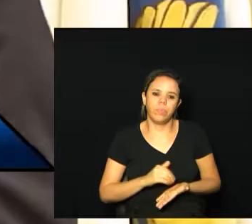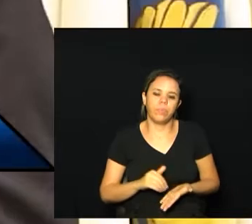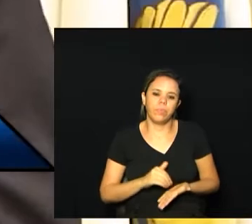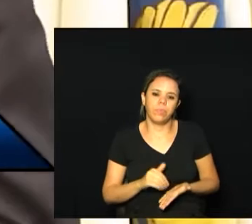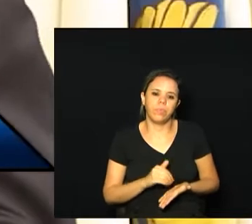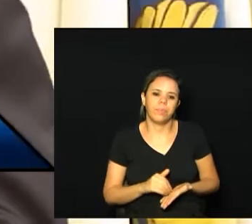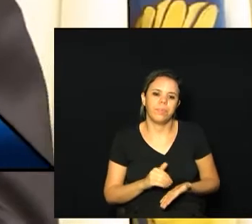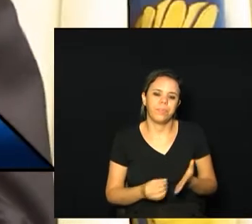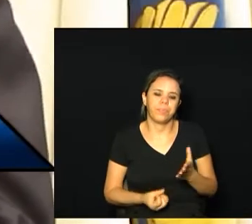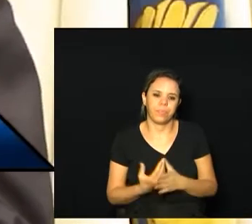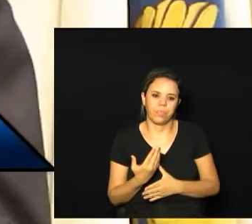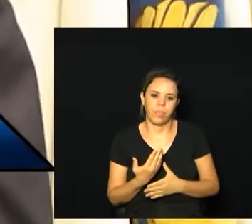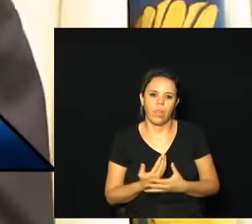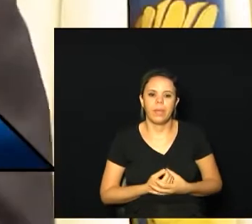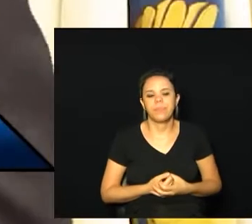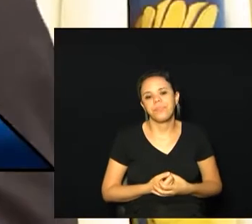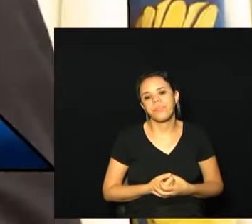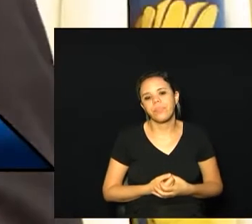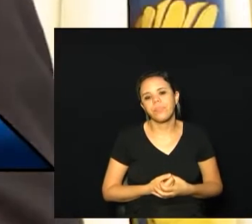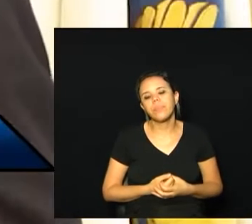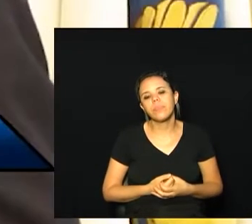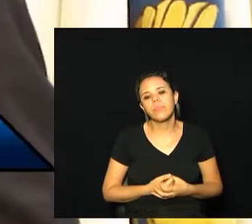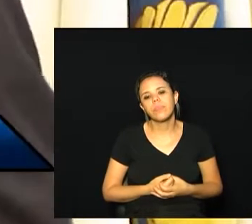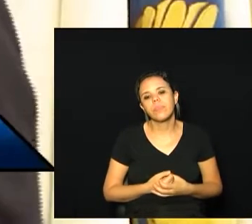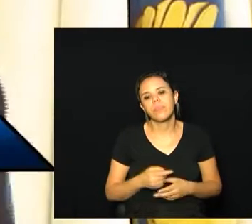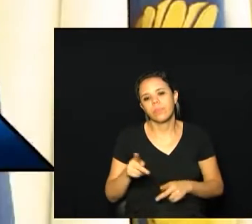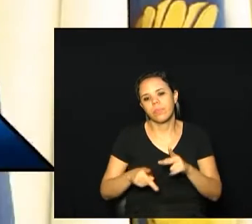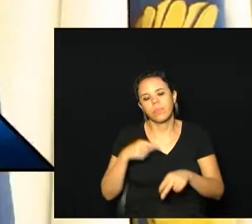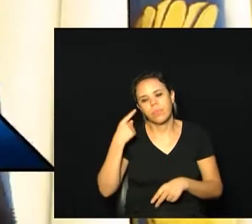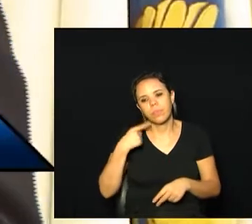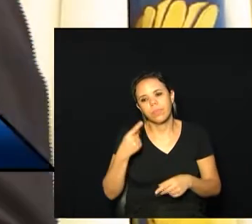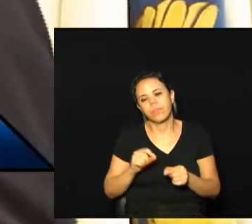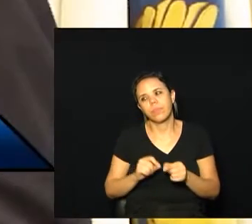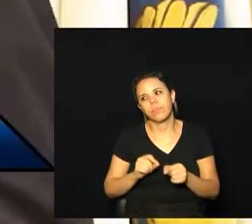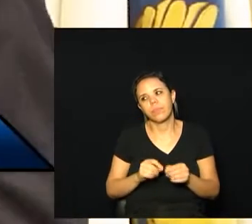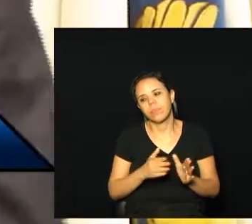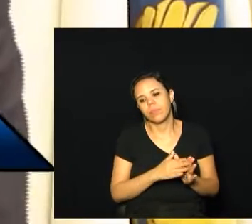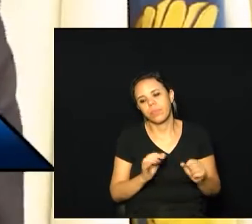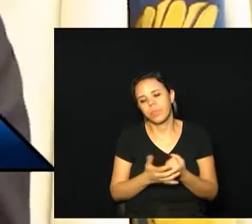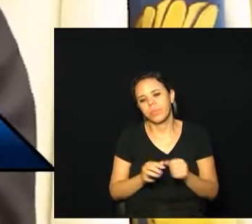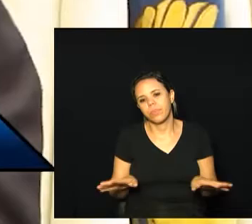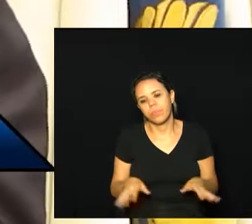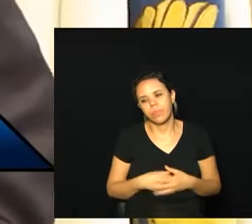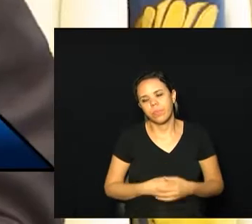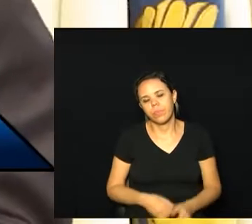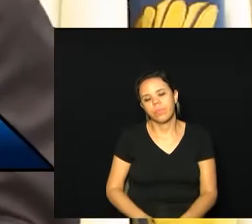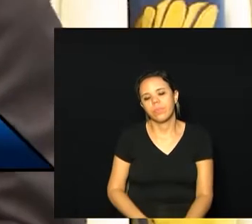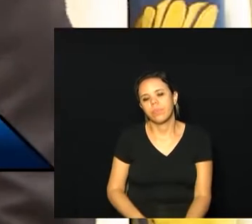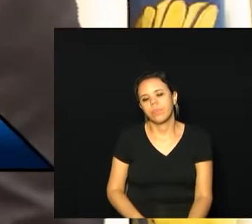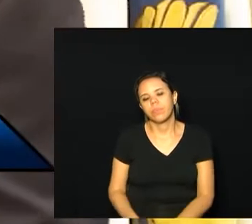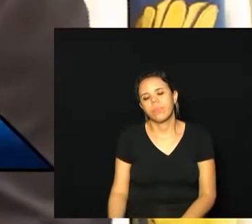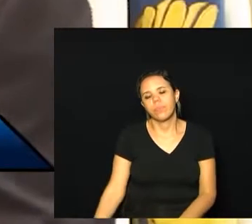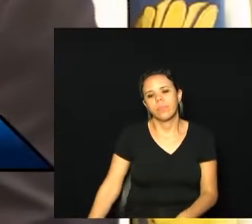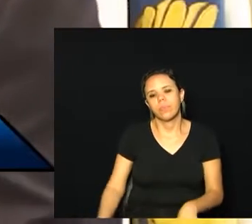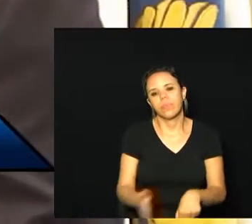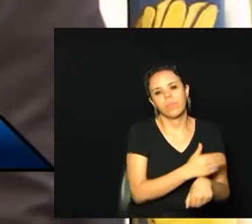fosse criada e total autonomia aos procuradores. O que aconteceu? Durante a pandemia e